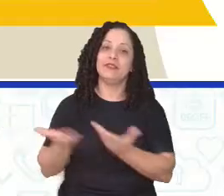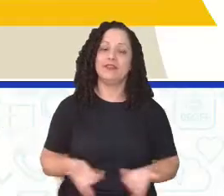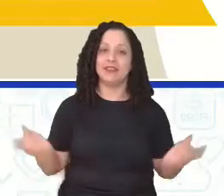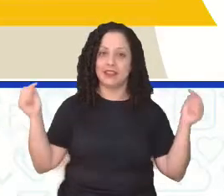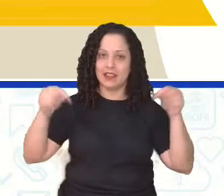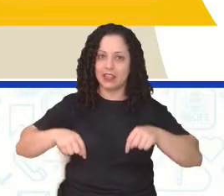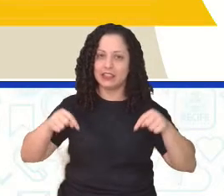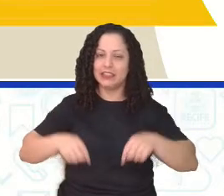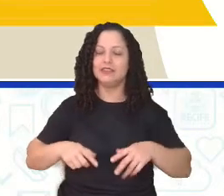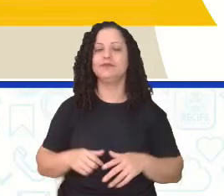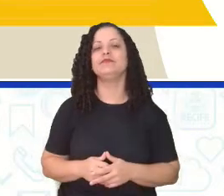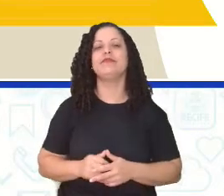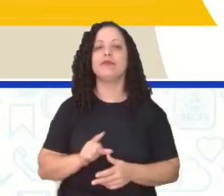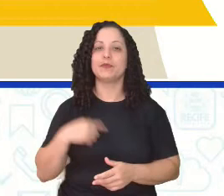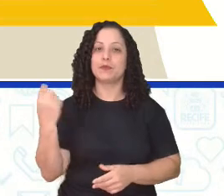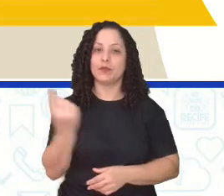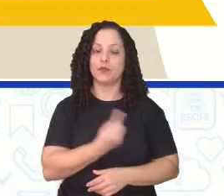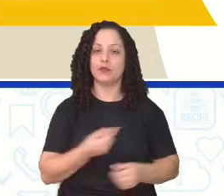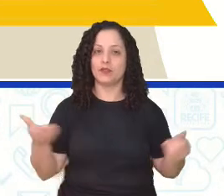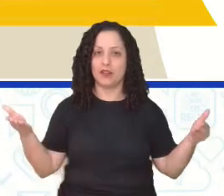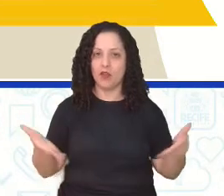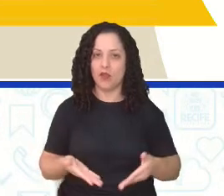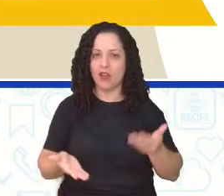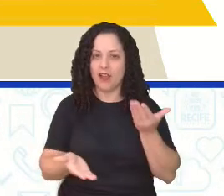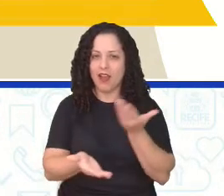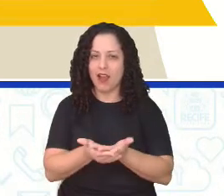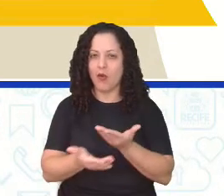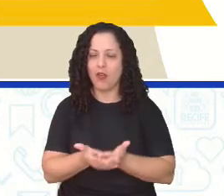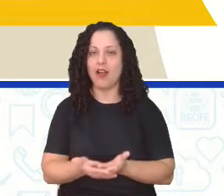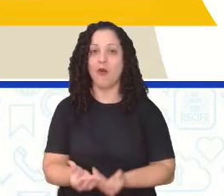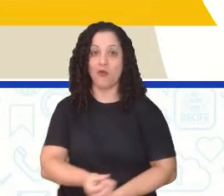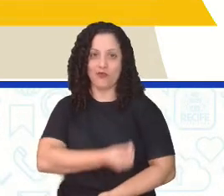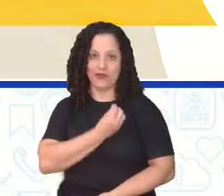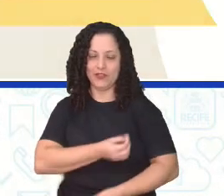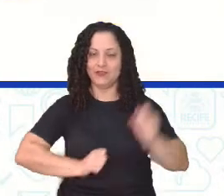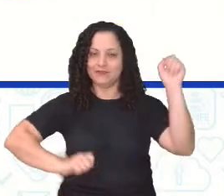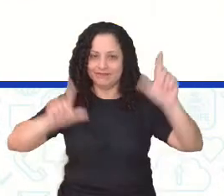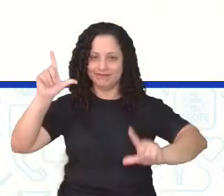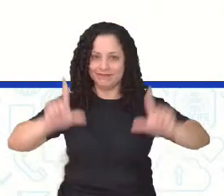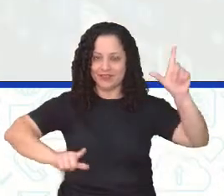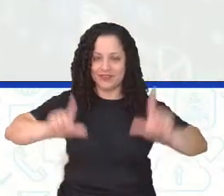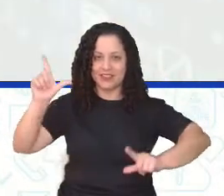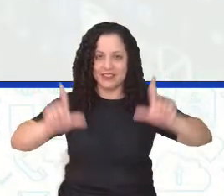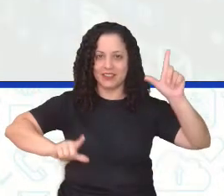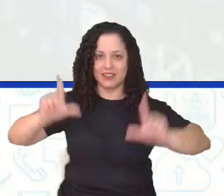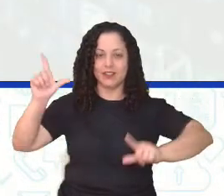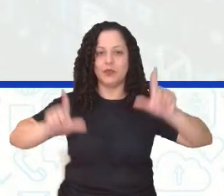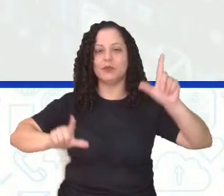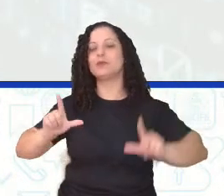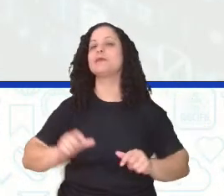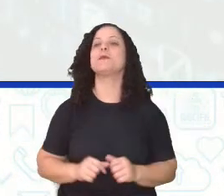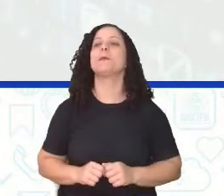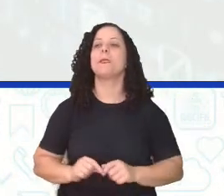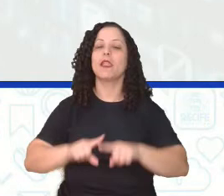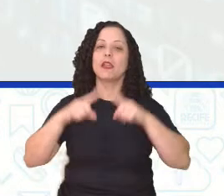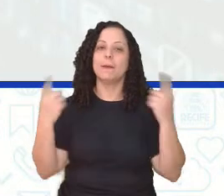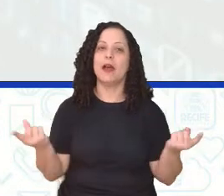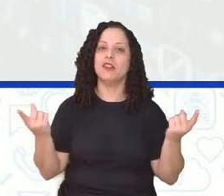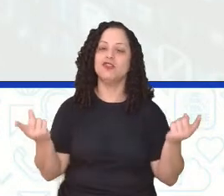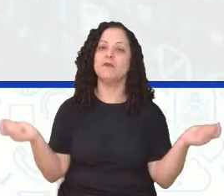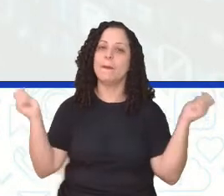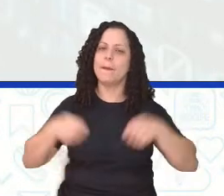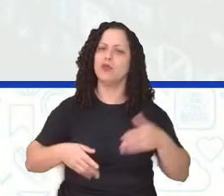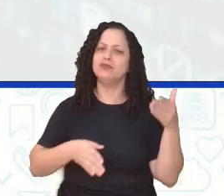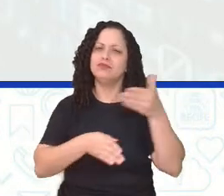Lembrando que a gente está aqui agora numa aula ao vivo pela televisão, mas vocês podem acessar, como